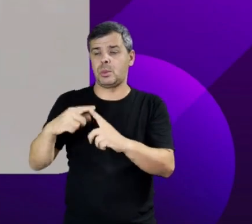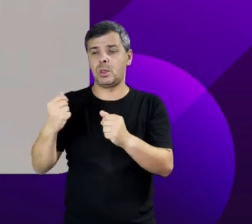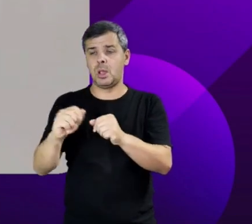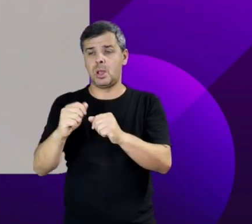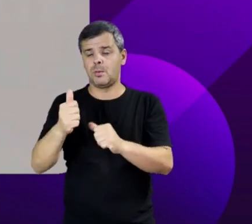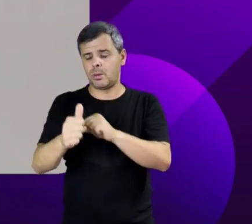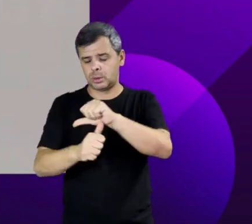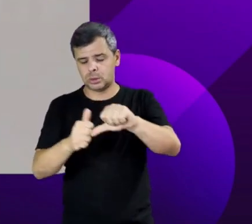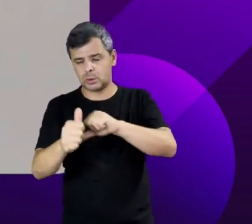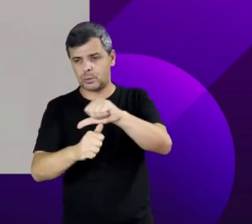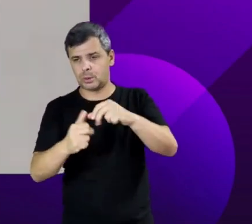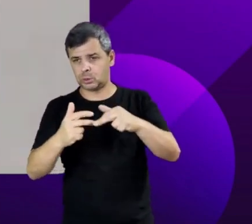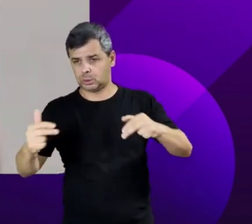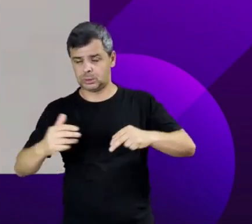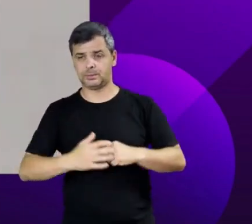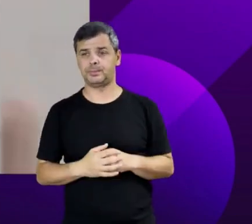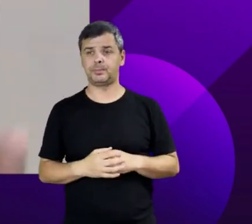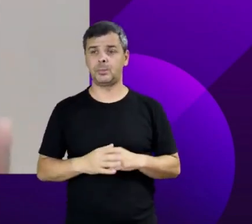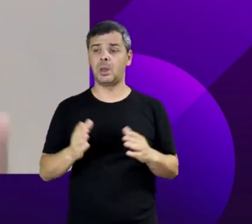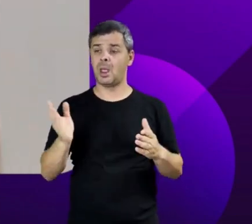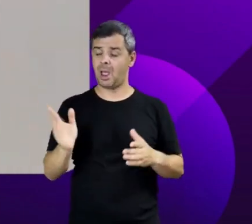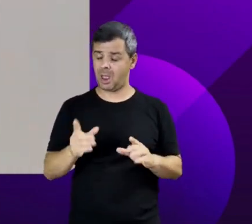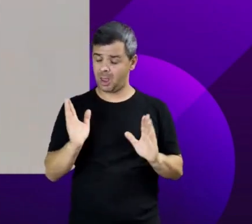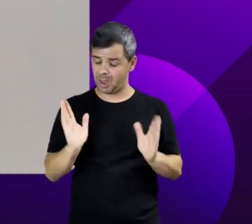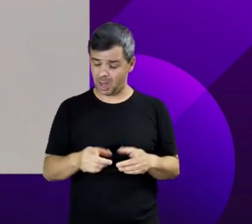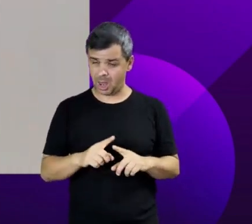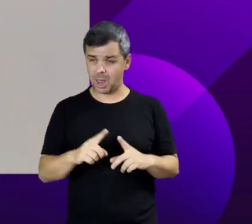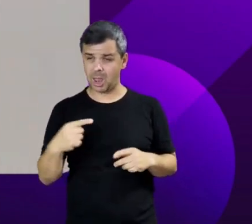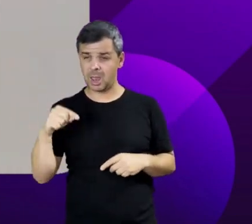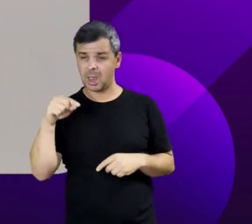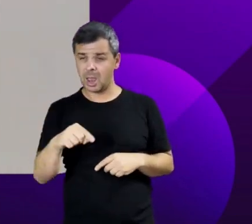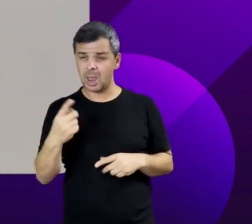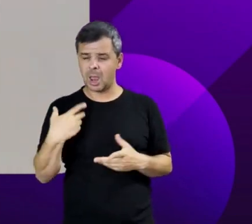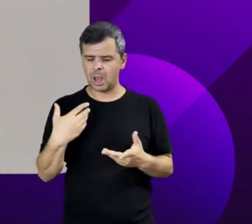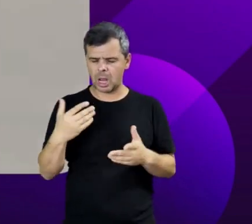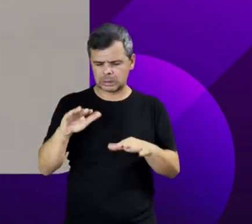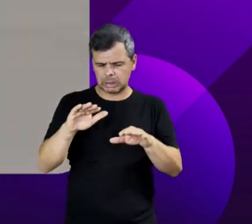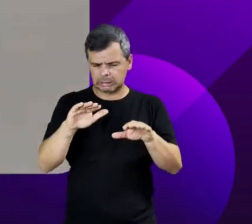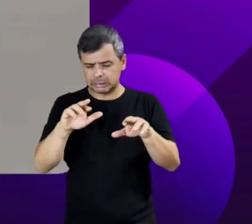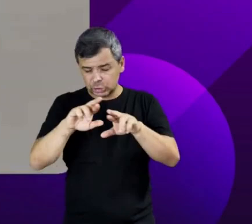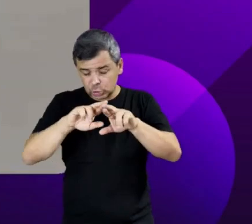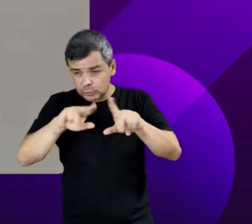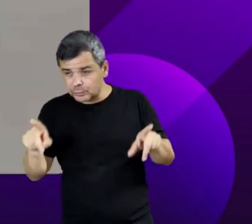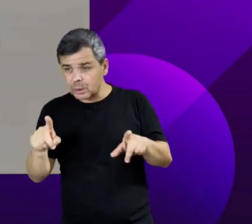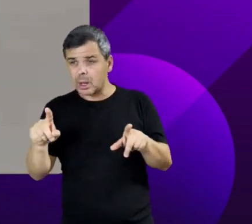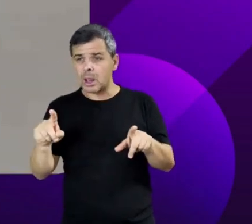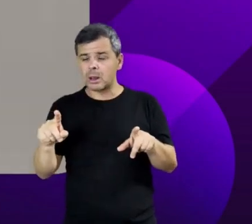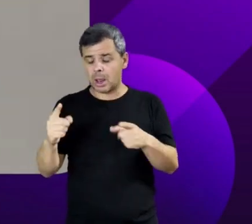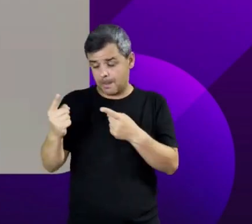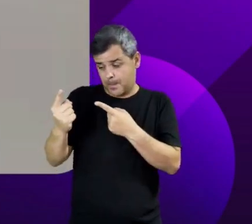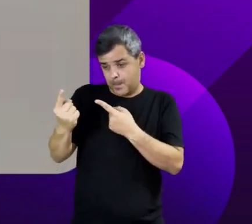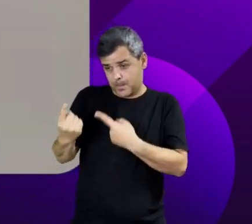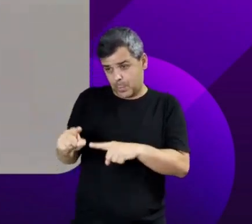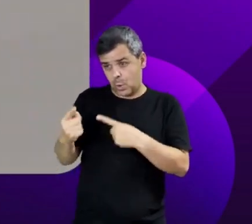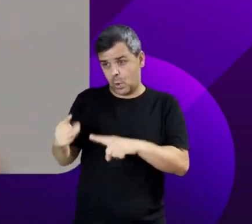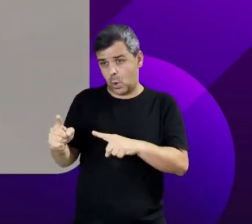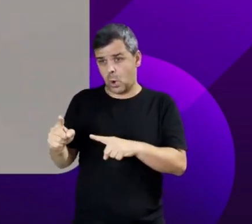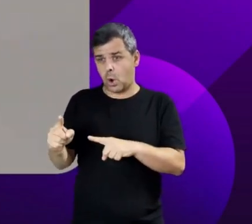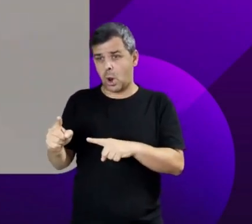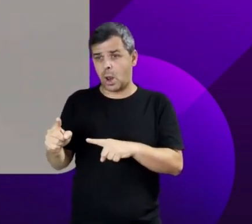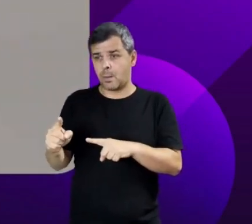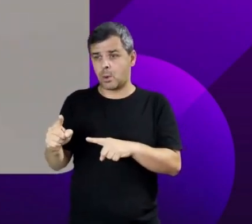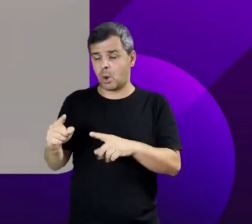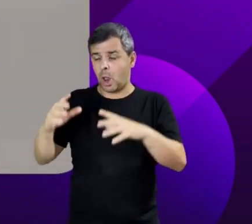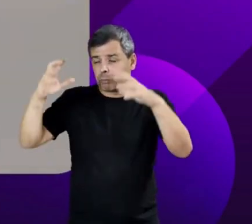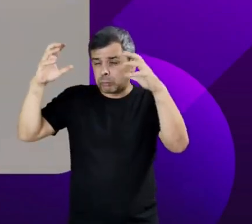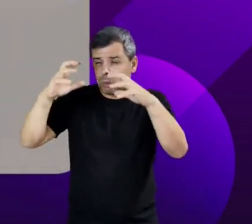de transformação. E é exatamente esse desequilíbrio que tem provocado, né, então, o